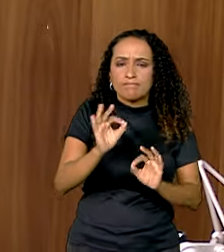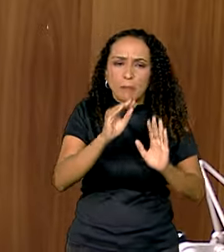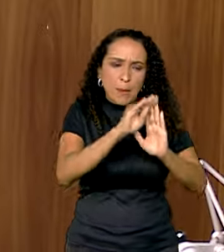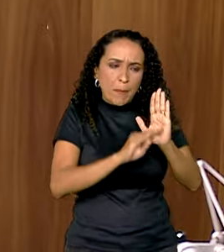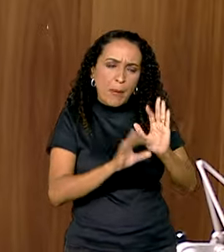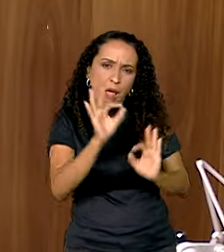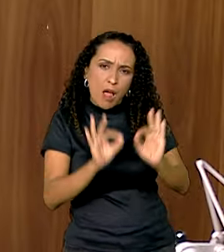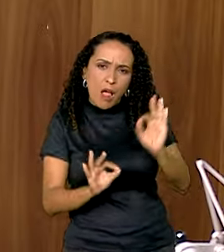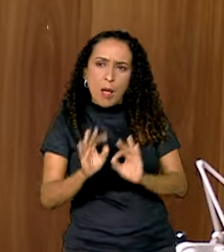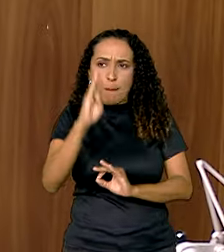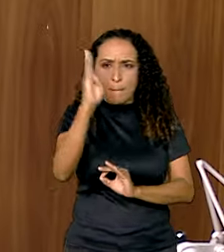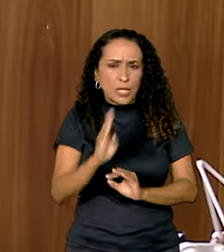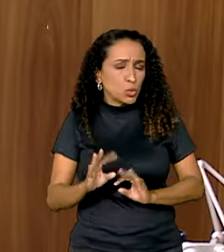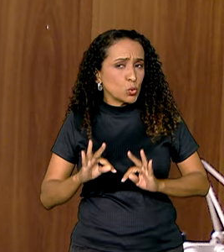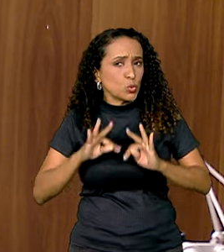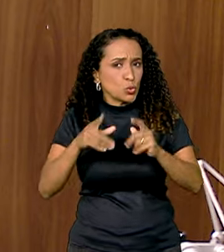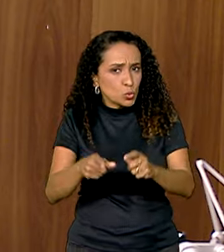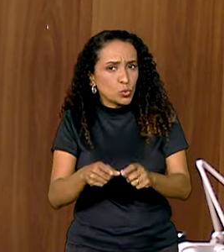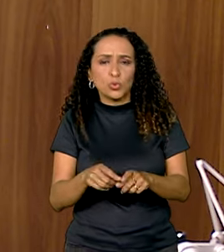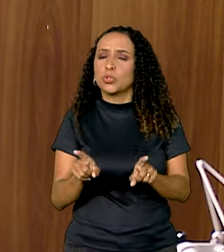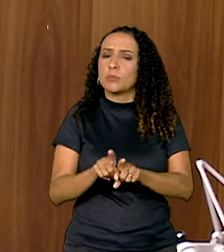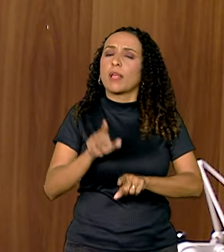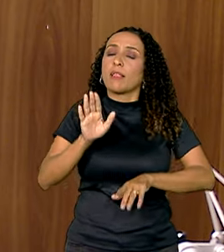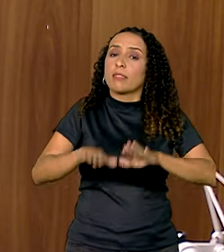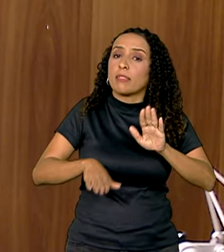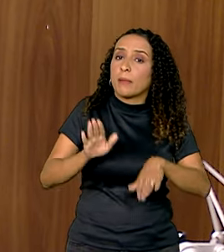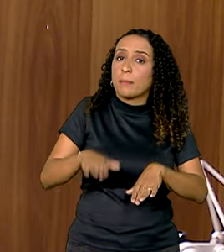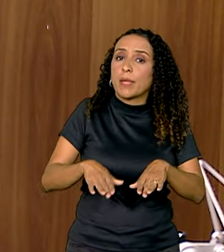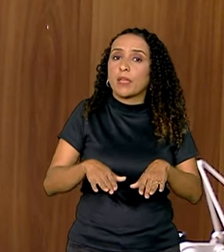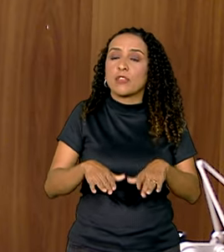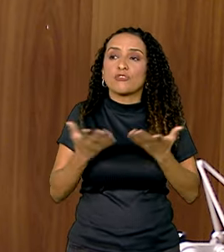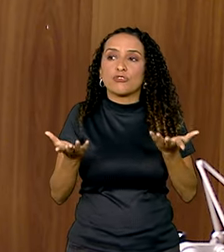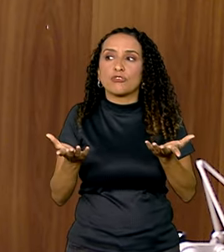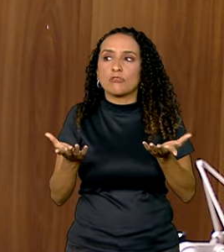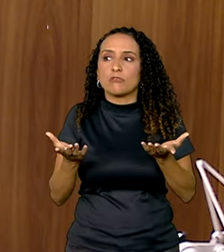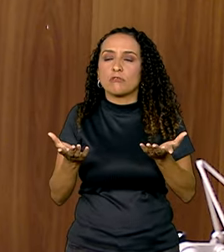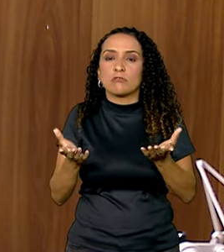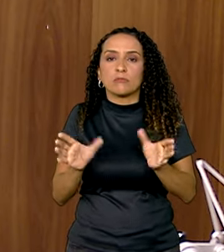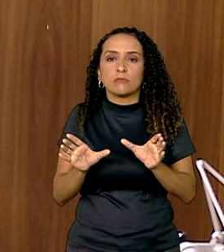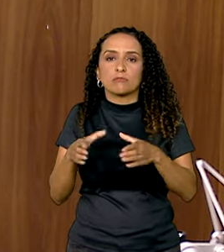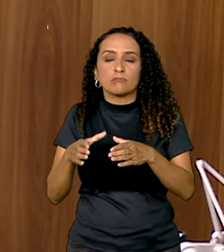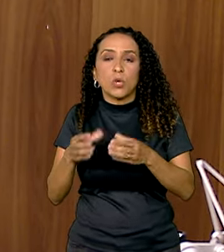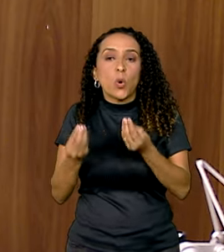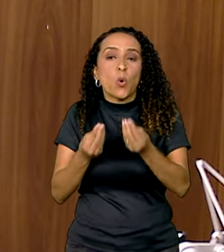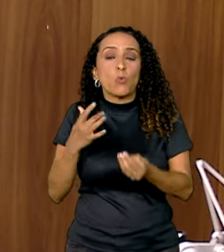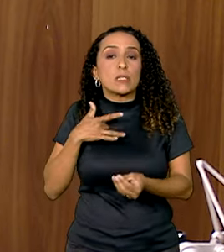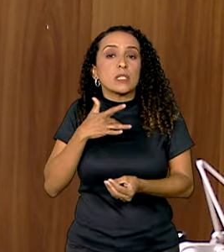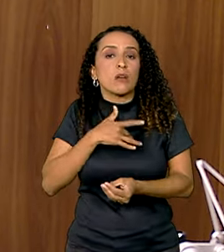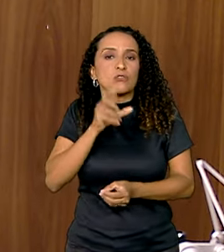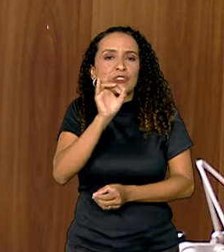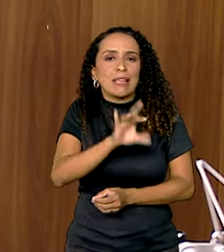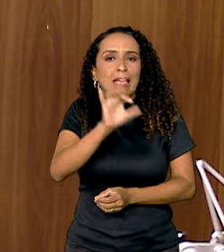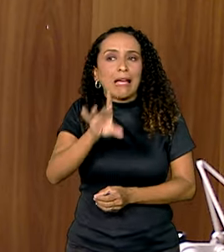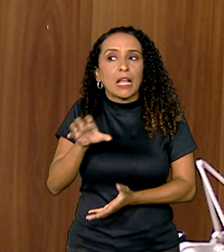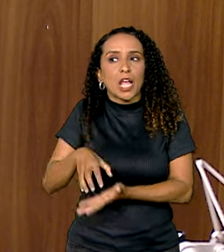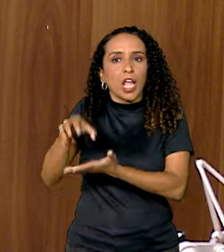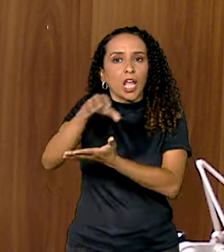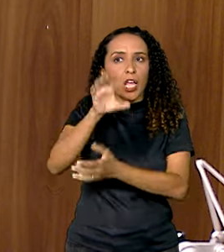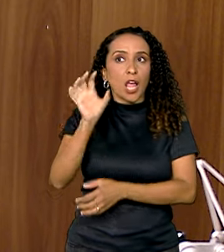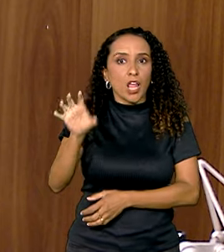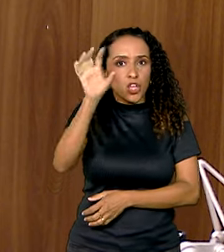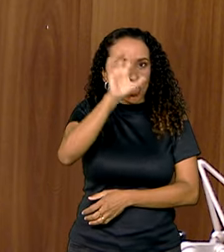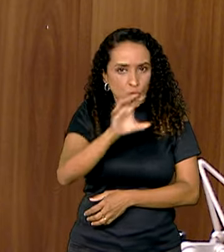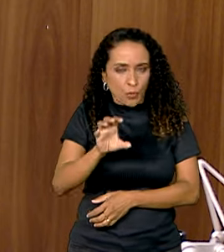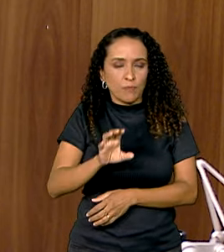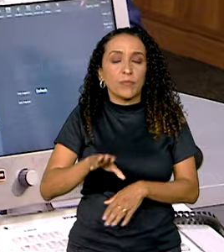todo o Brasil, e isso também vai depender muito do quadro de saúde de cada região.